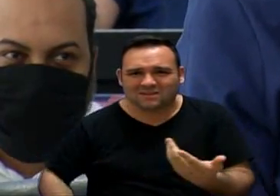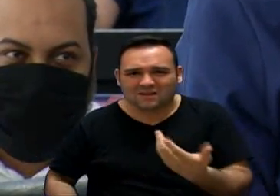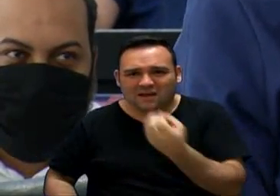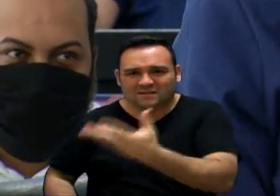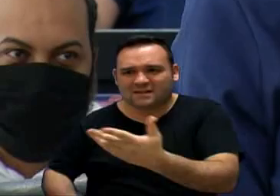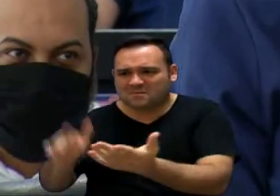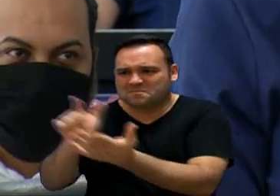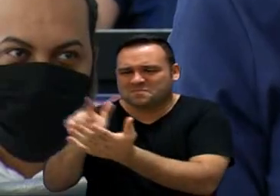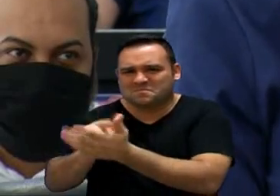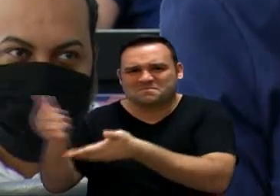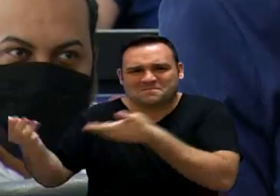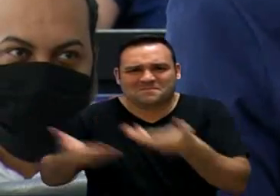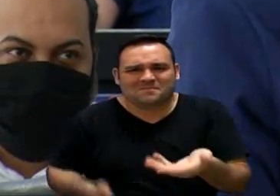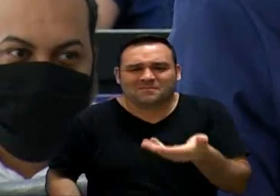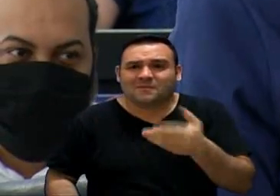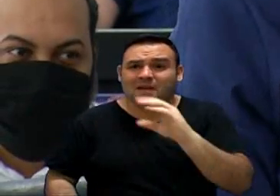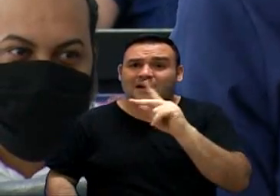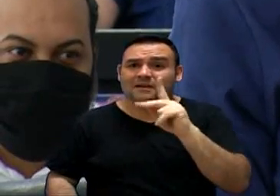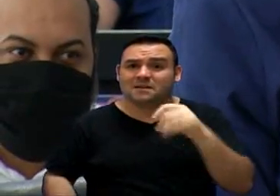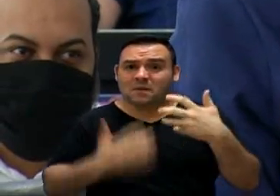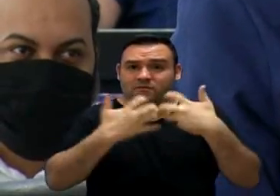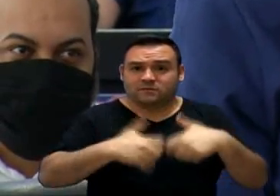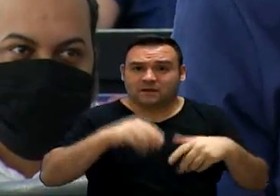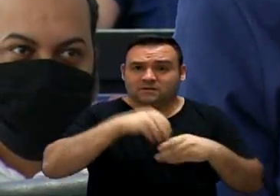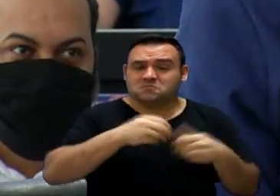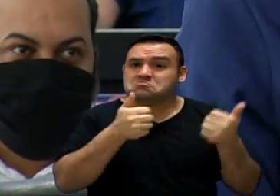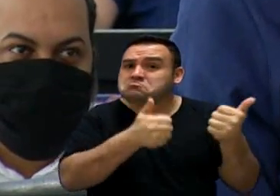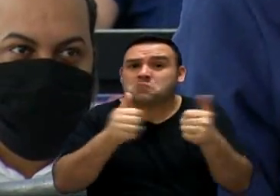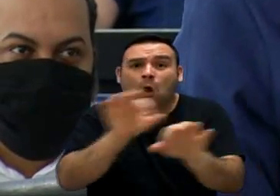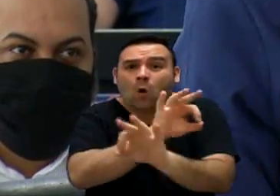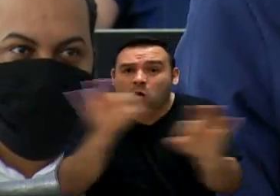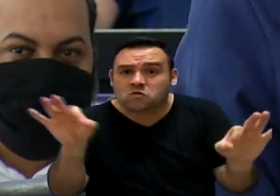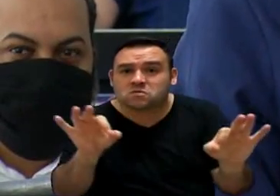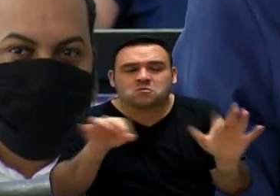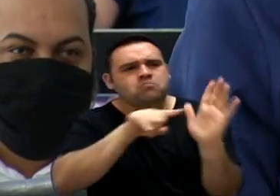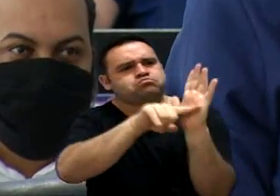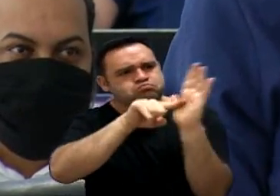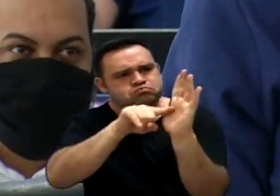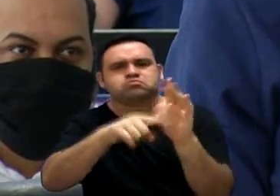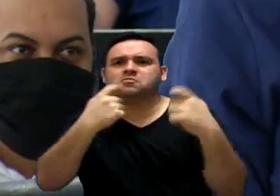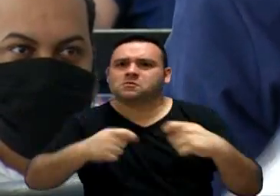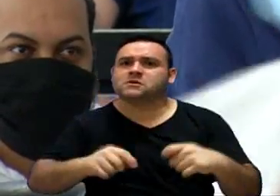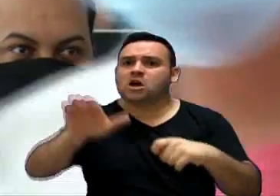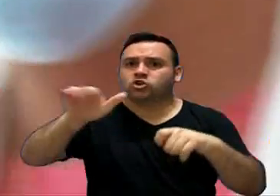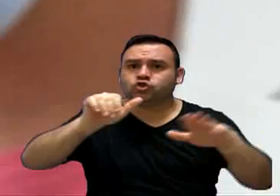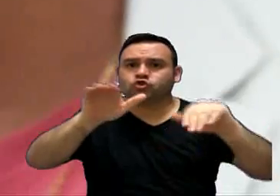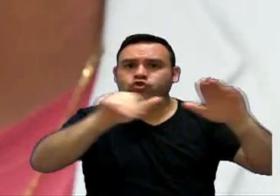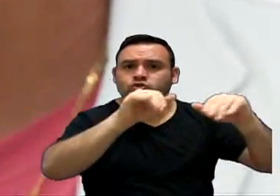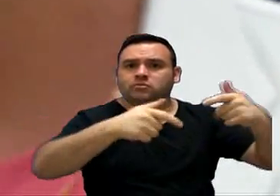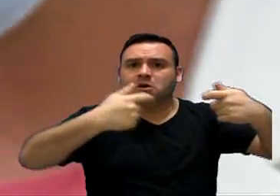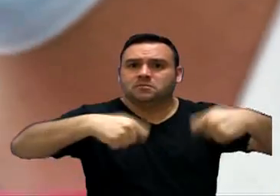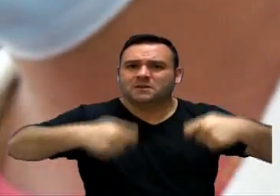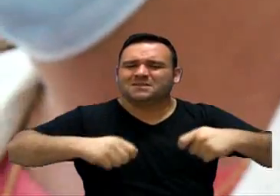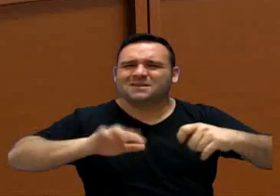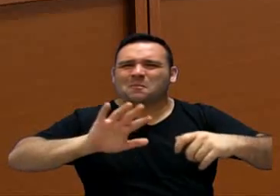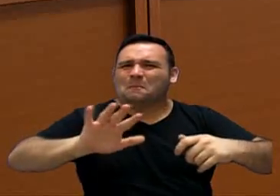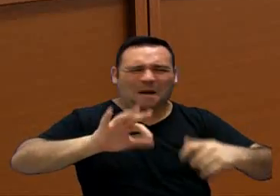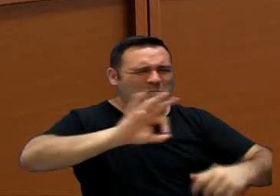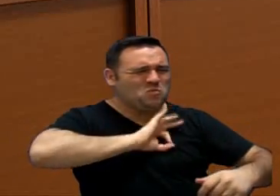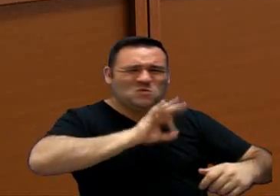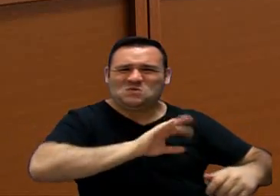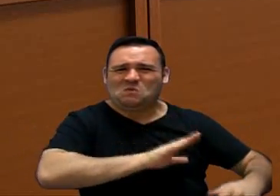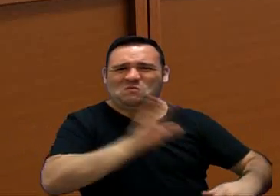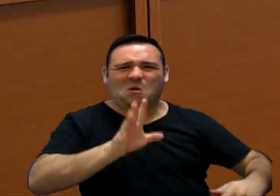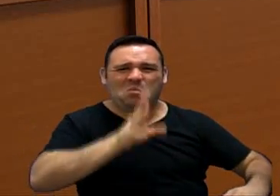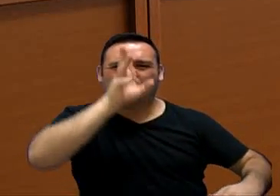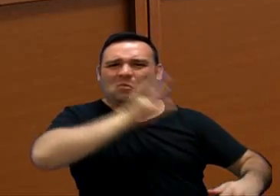entregar uma intimação? Tem uma CPI funcionando nessa casa? Muito bem, que se apure, que se intime as pessoas a serem ouvidas. Mas